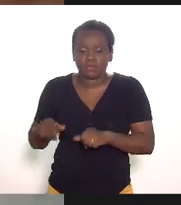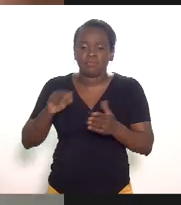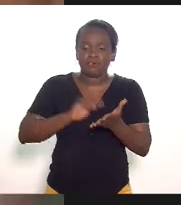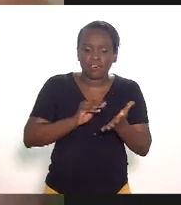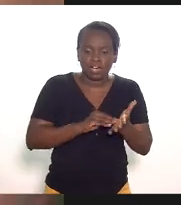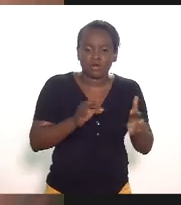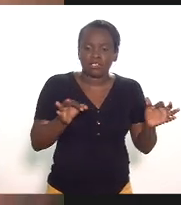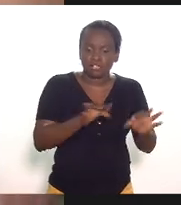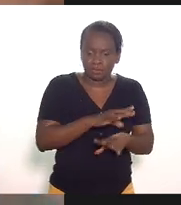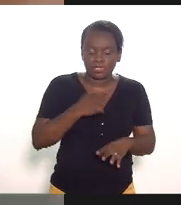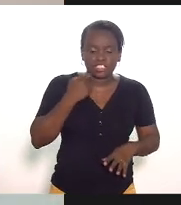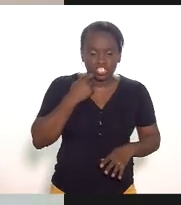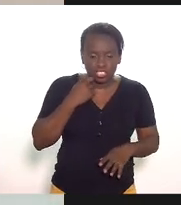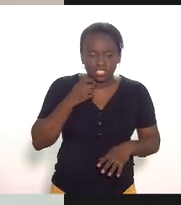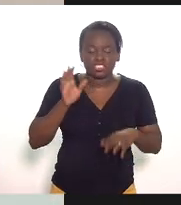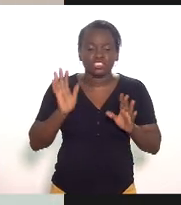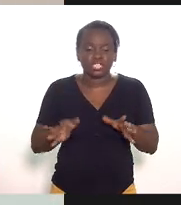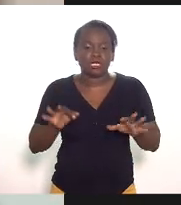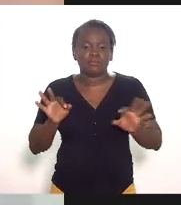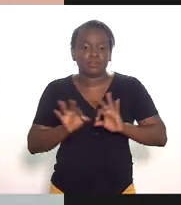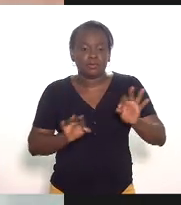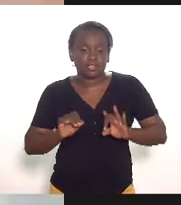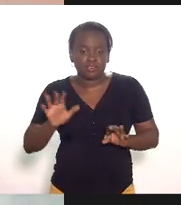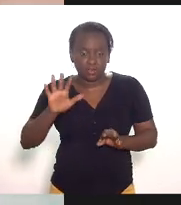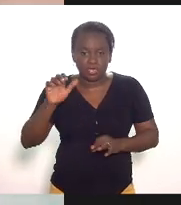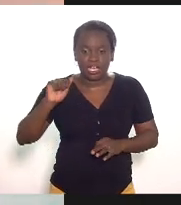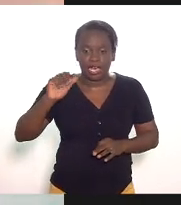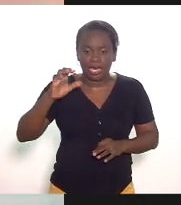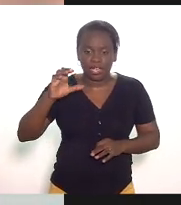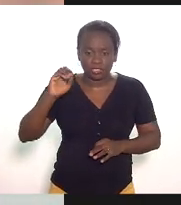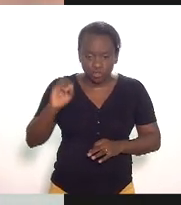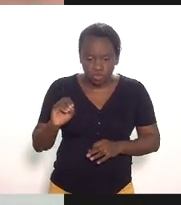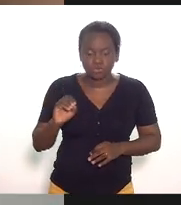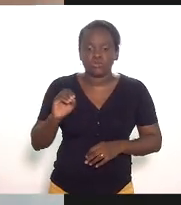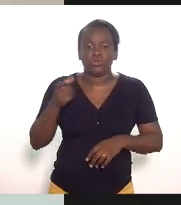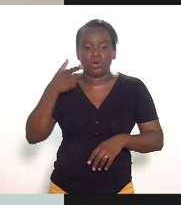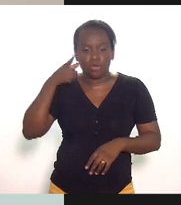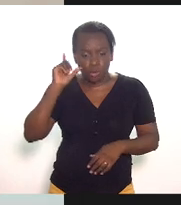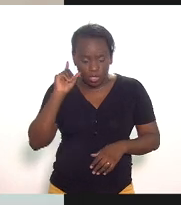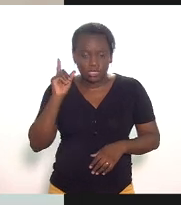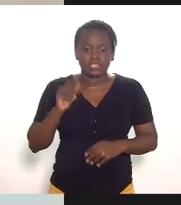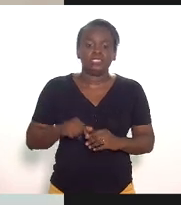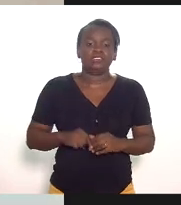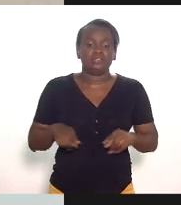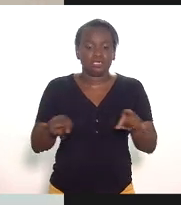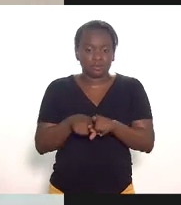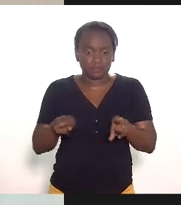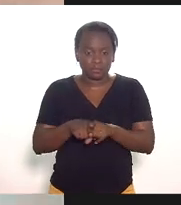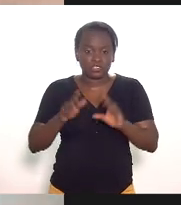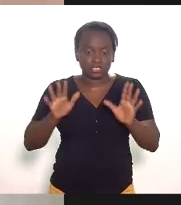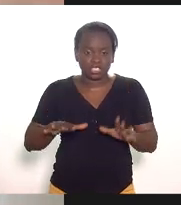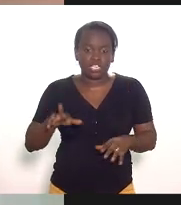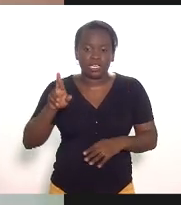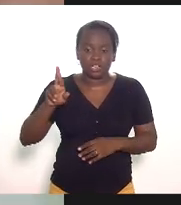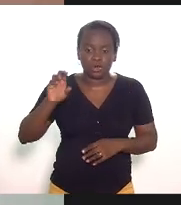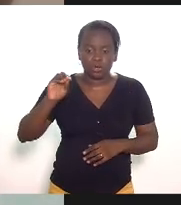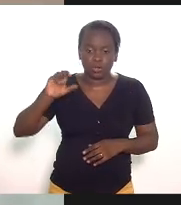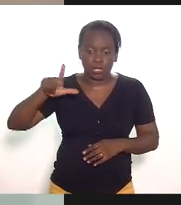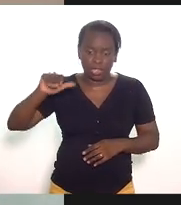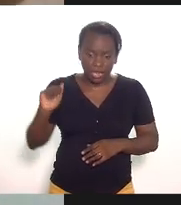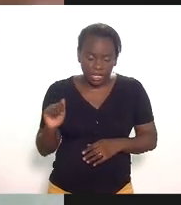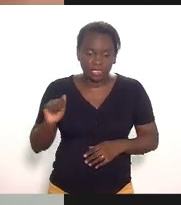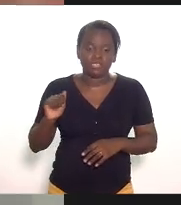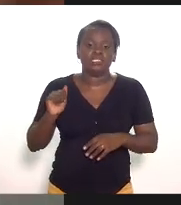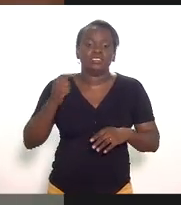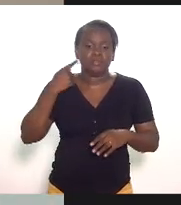na sexta-feira. Fizemos a comunidade toda do Aço, ontem, né? Tivemos na comunidade do Rolas também,